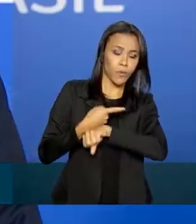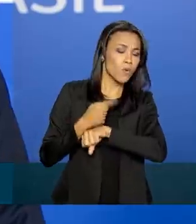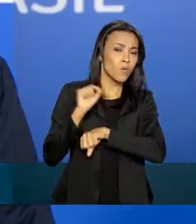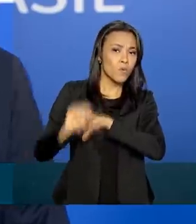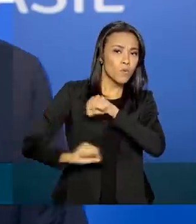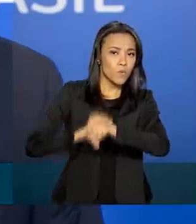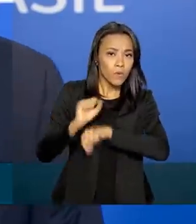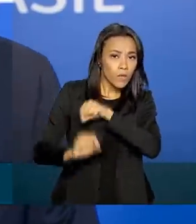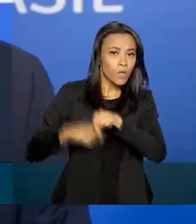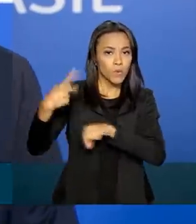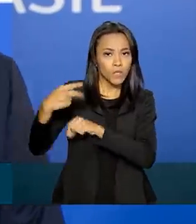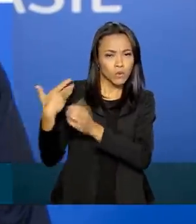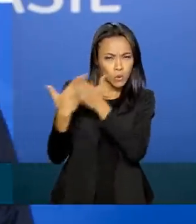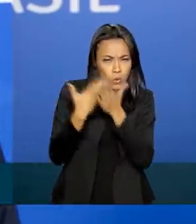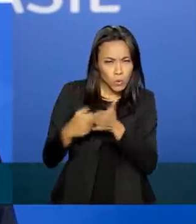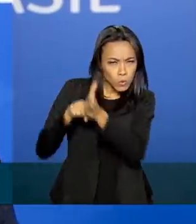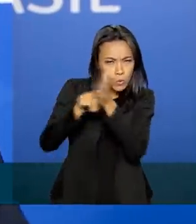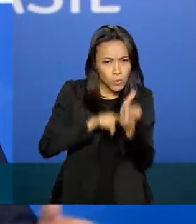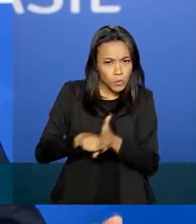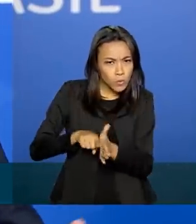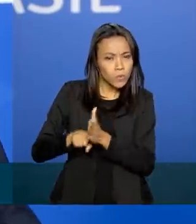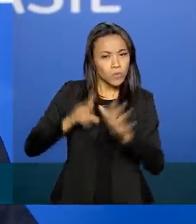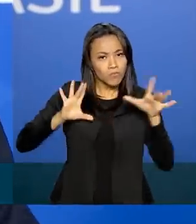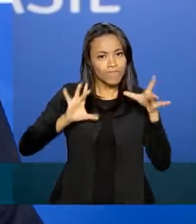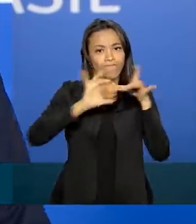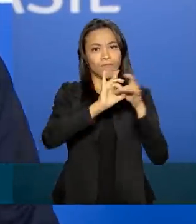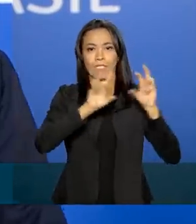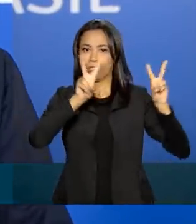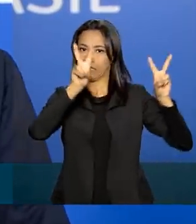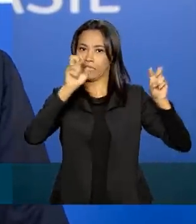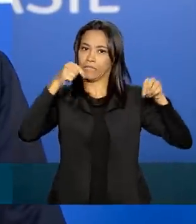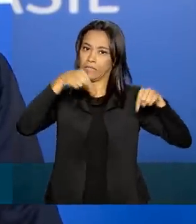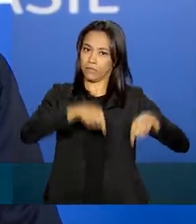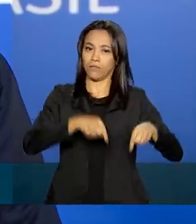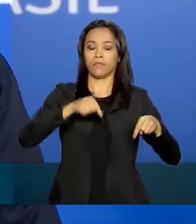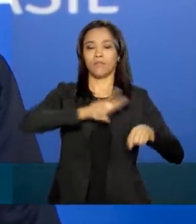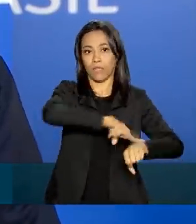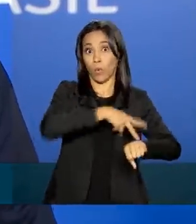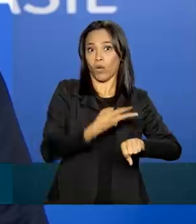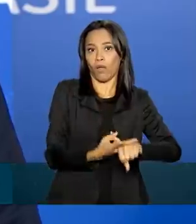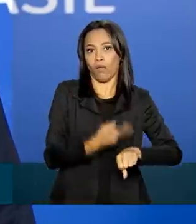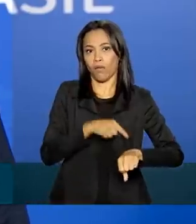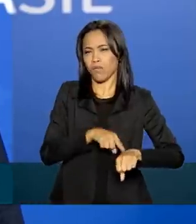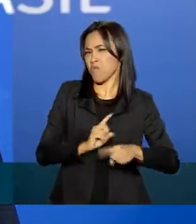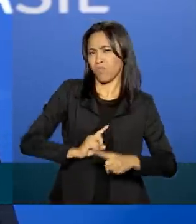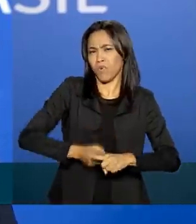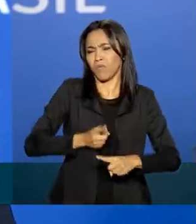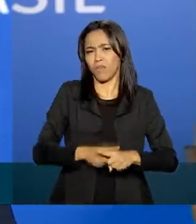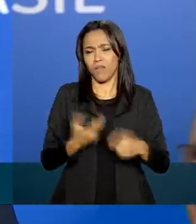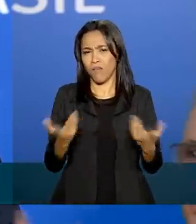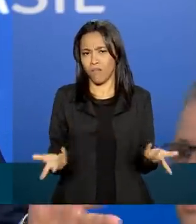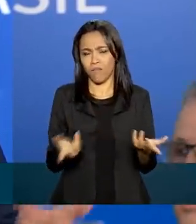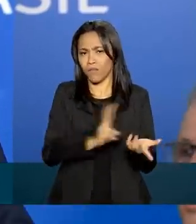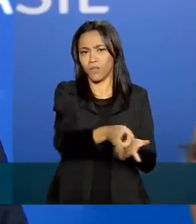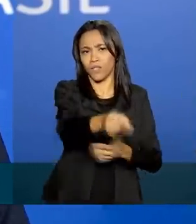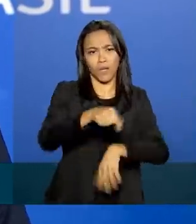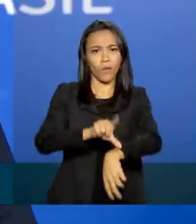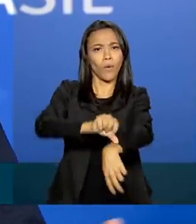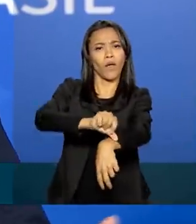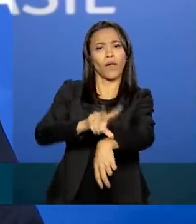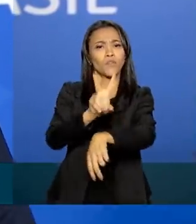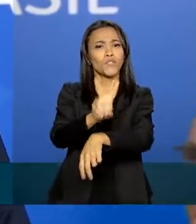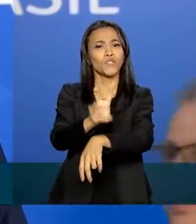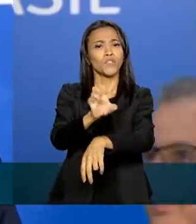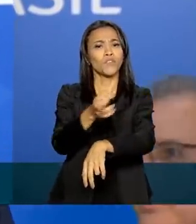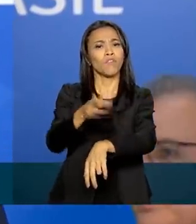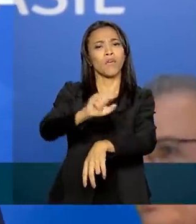bastante avançado nesse sentido colocando ali há nenhum porque o horário de verão deveria não